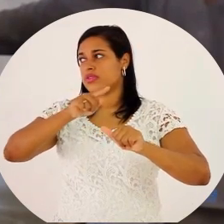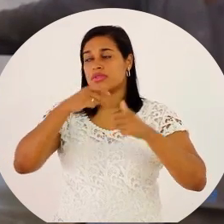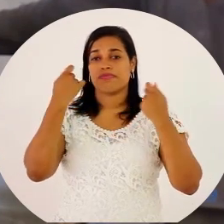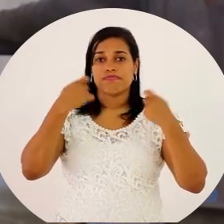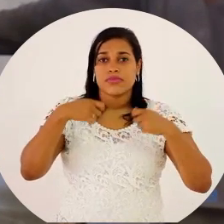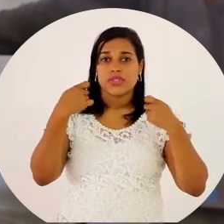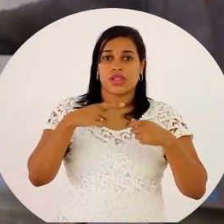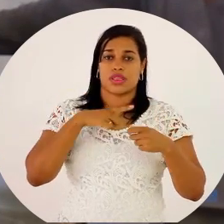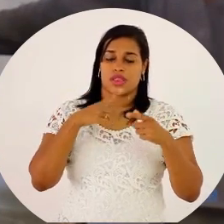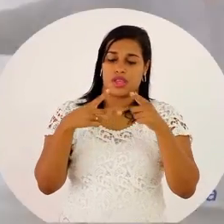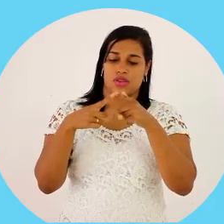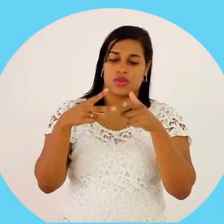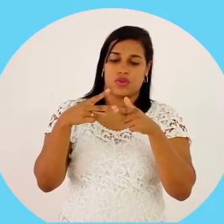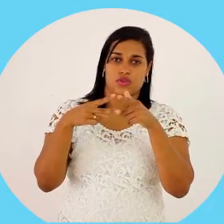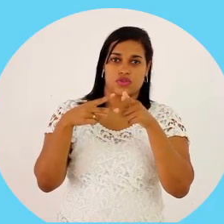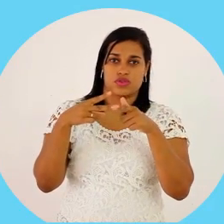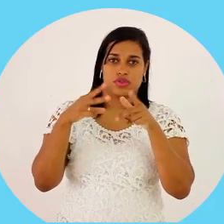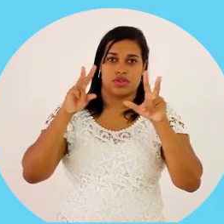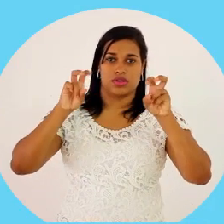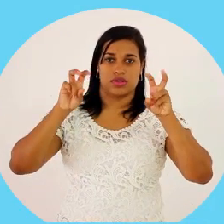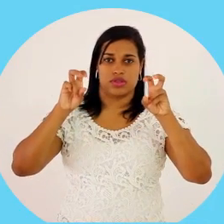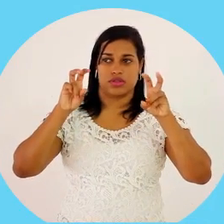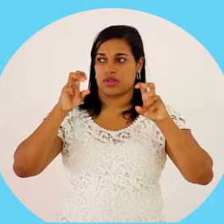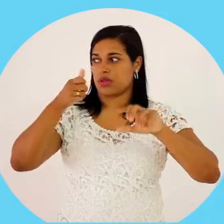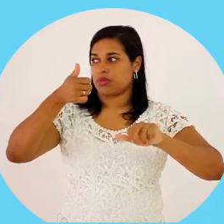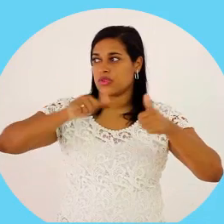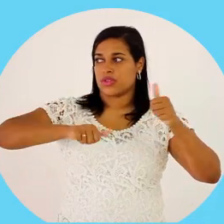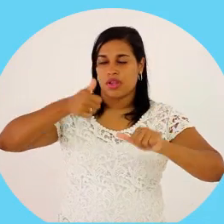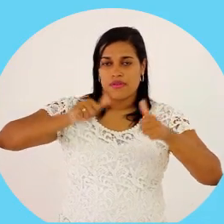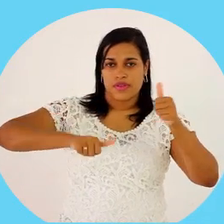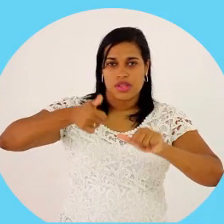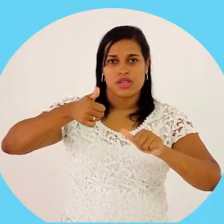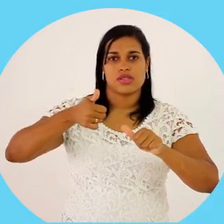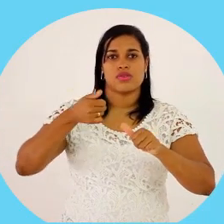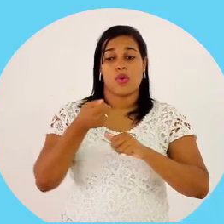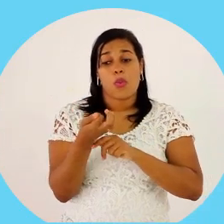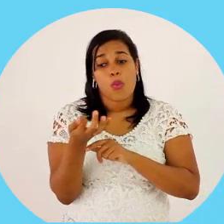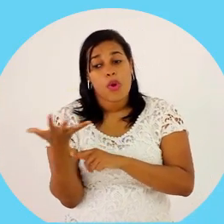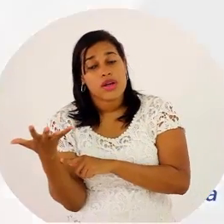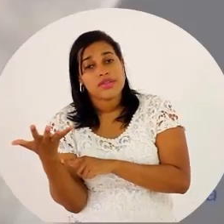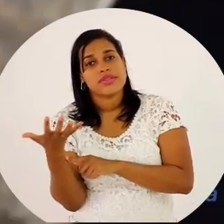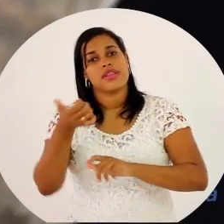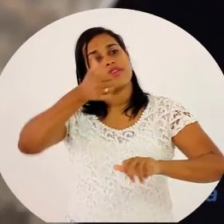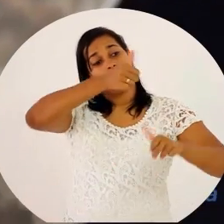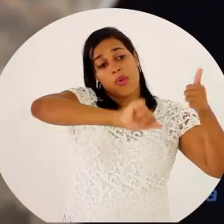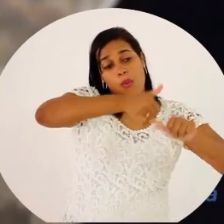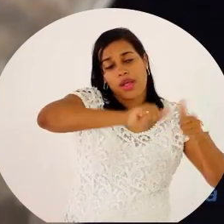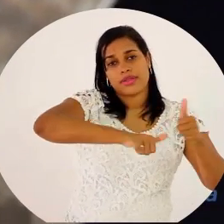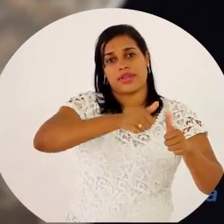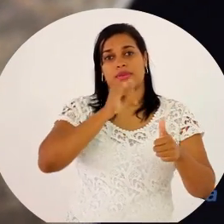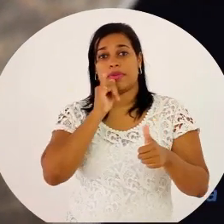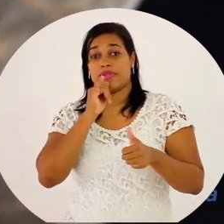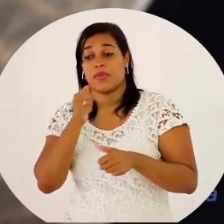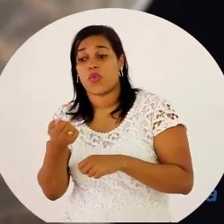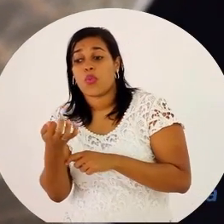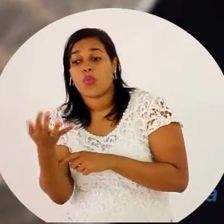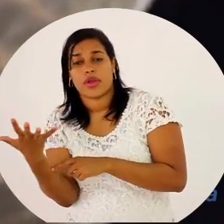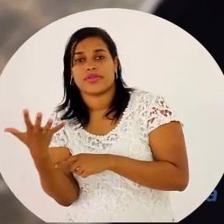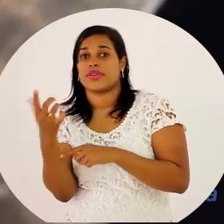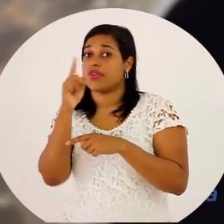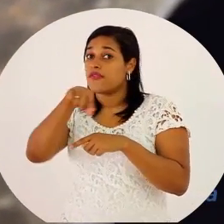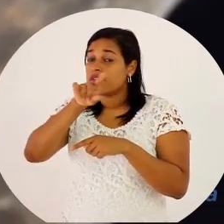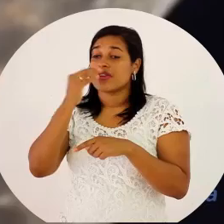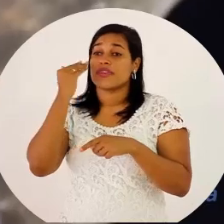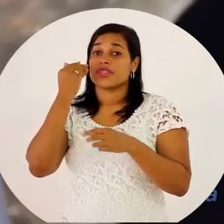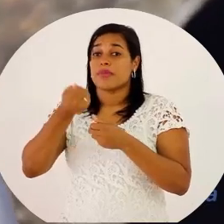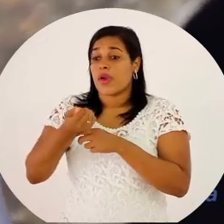e existem dois tipos de avaliação. Existe a avaliação quantitativa e a avaliação qualitativa. Por exemplo, a avaliação quantitativa é que você quantifica